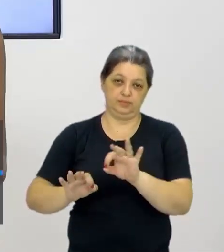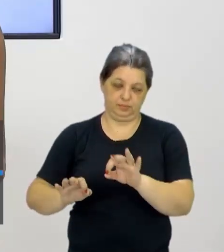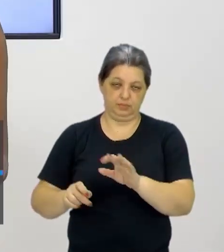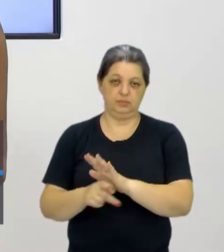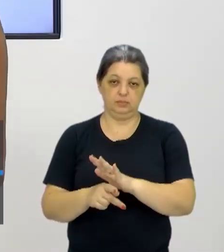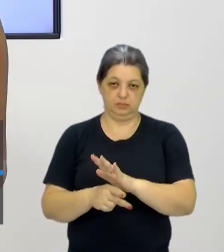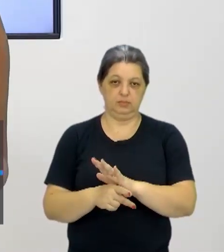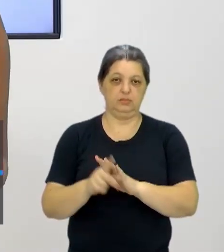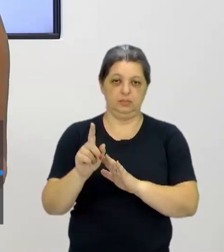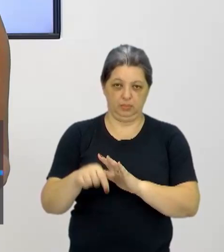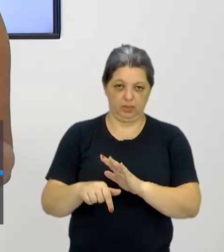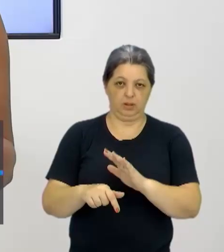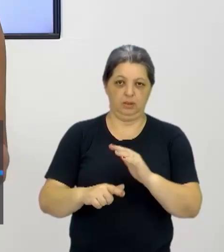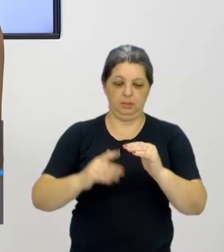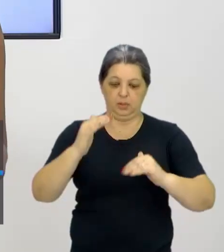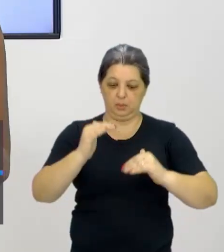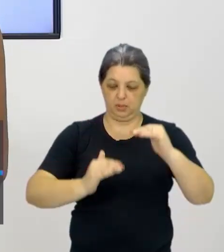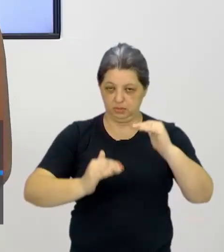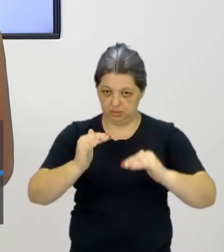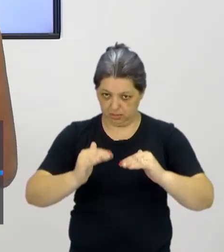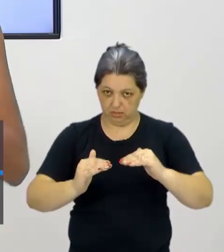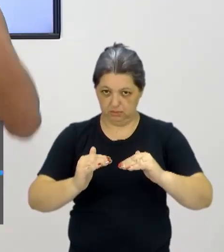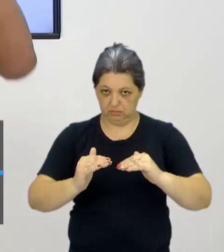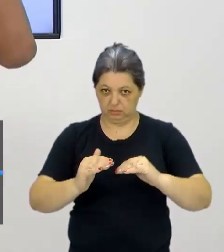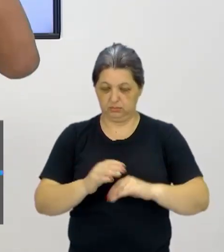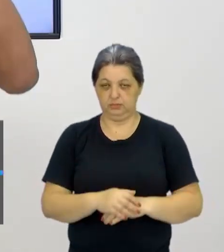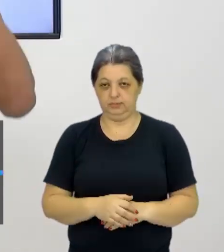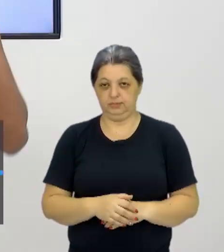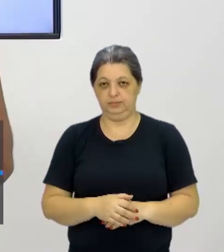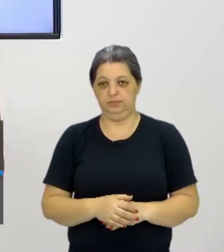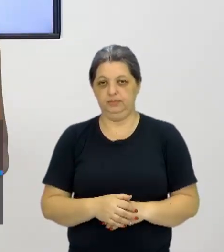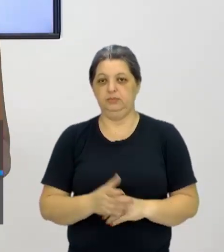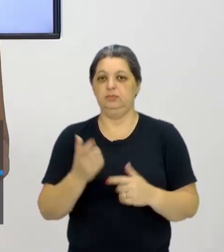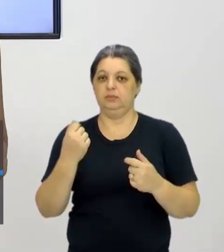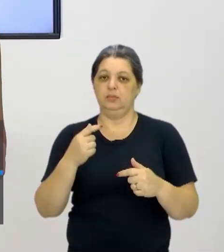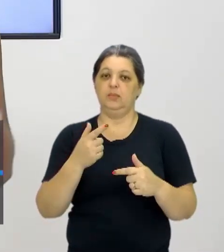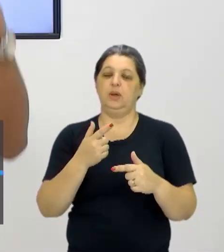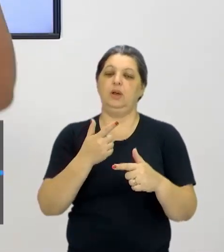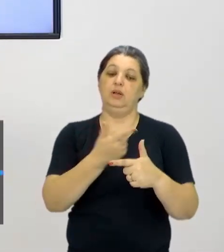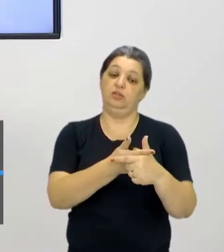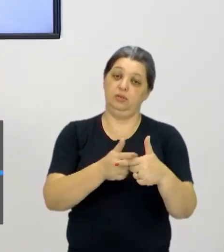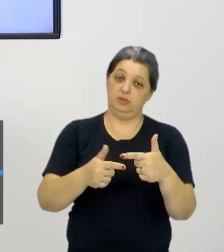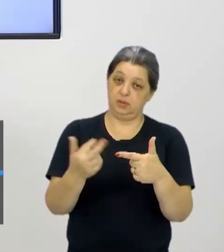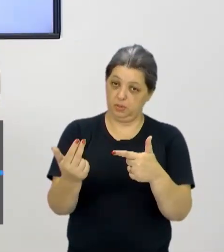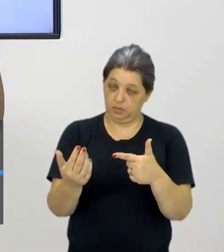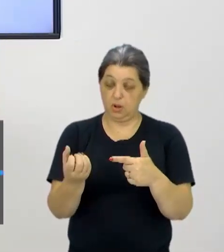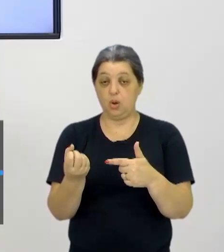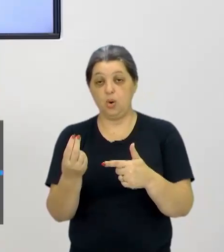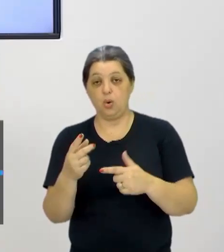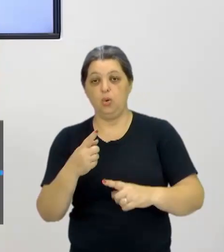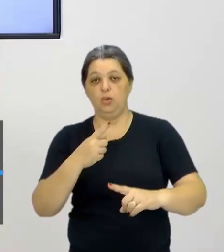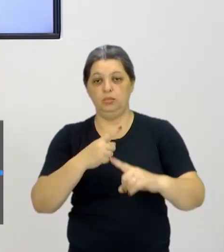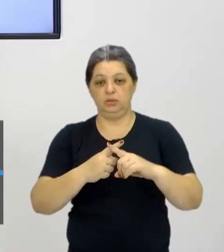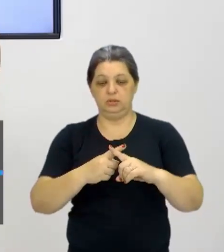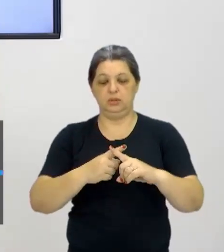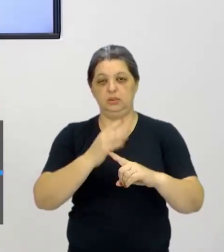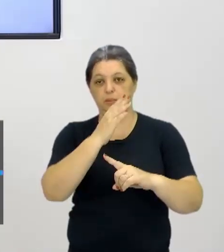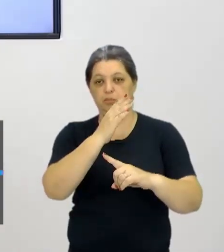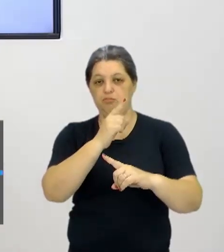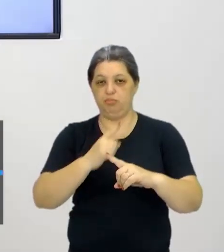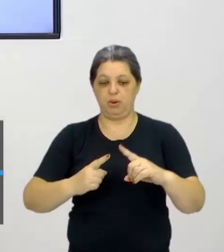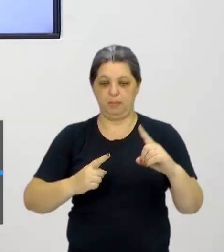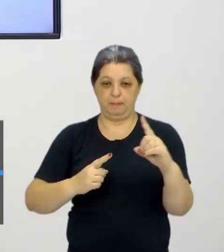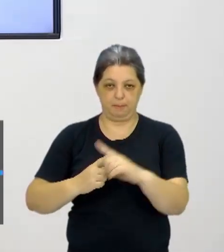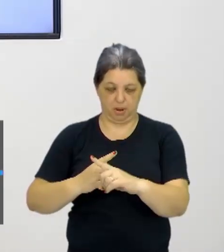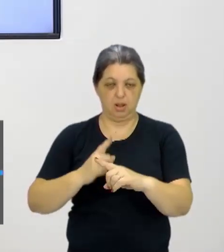razões são proporcionais. Para serem proporcionais, ou a divisão tem que dar igual, né? Ou multiplicando em cruz tem que dar igual também,